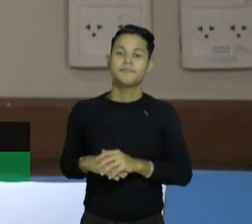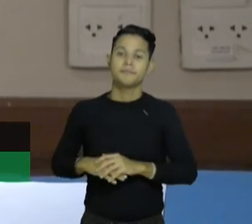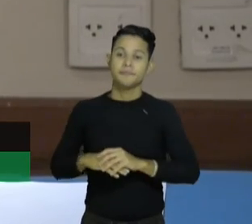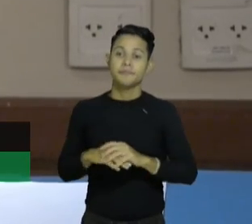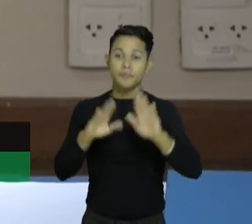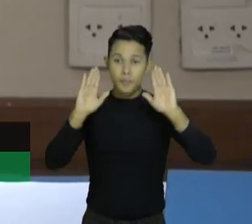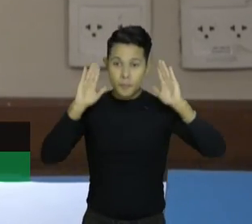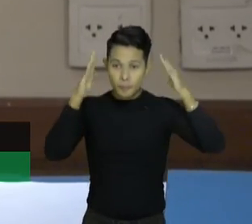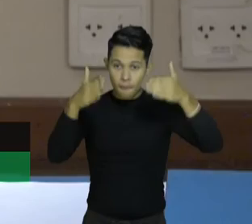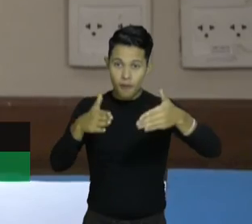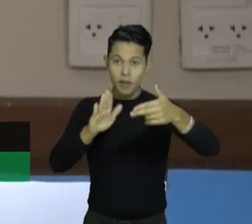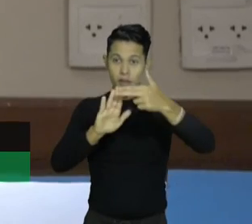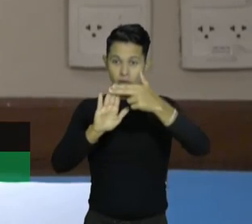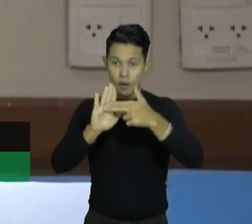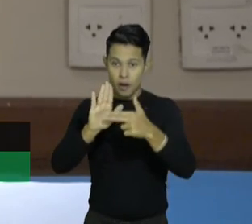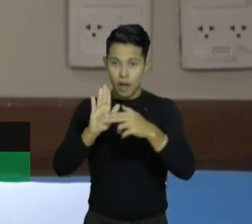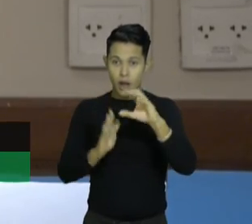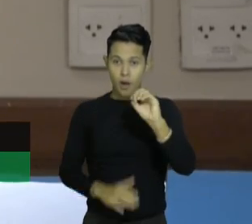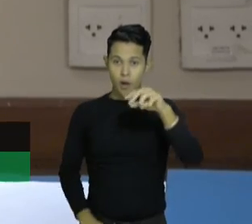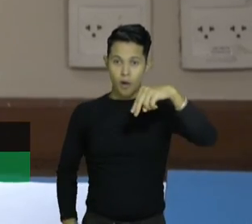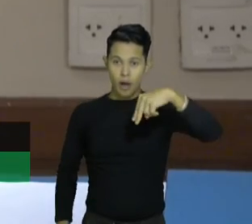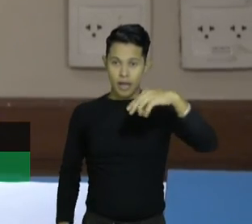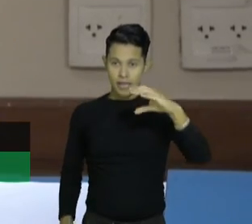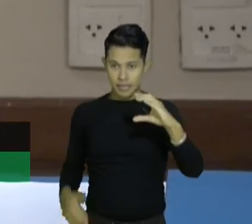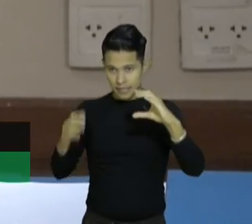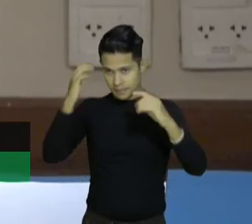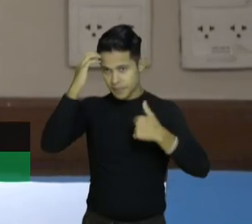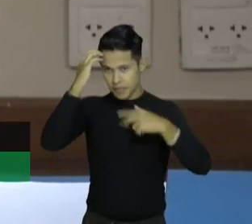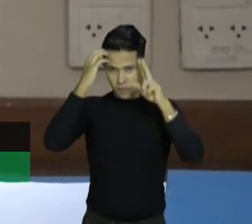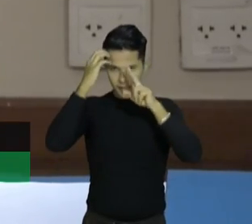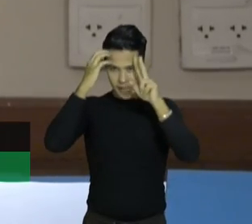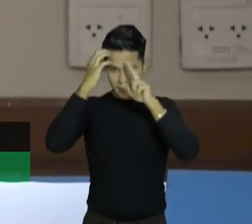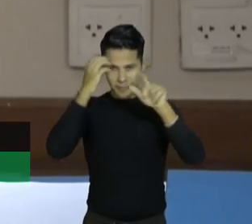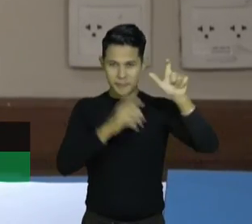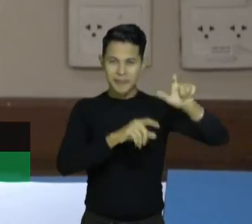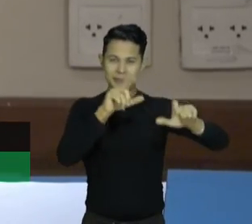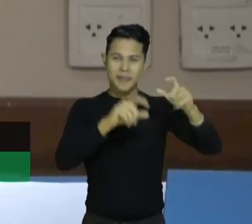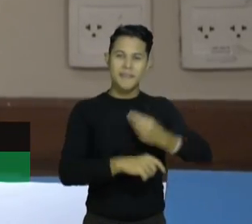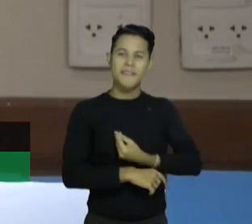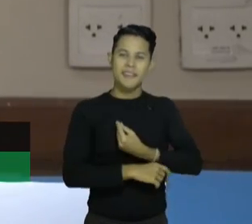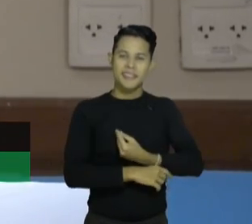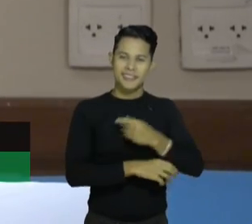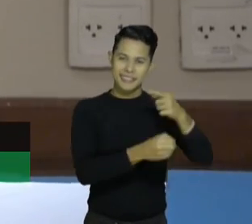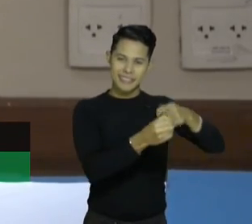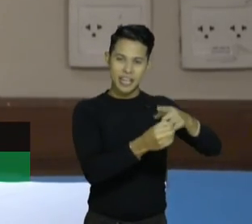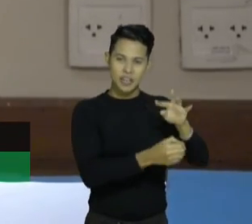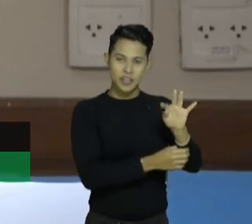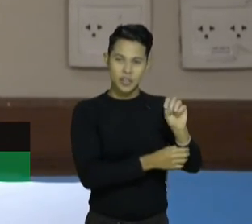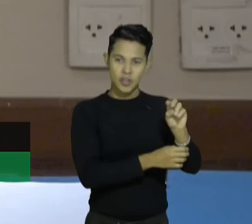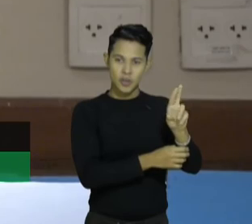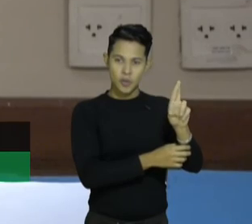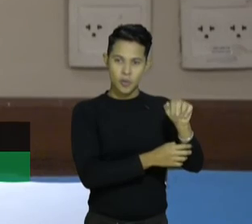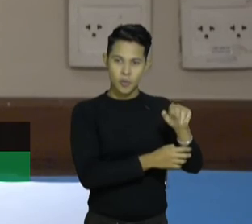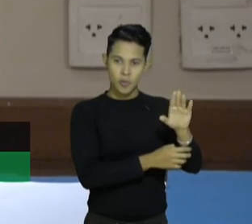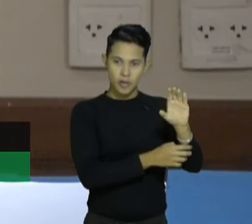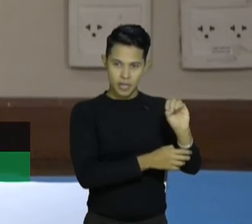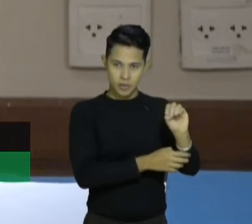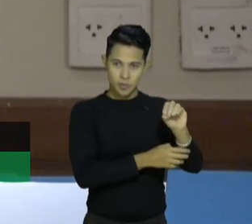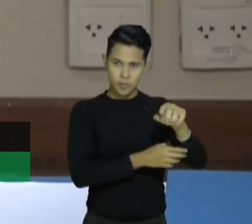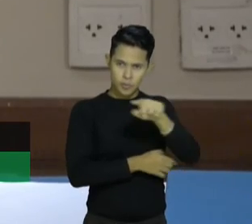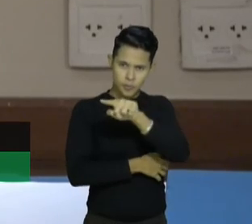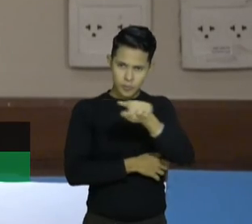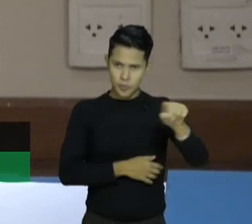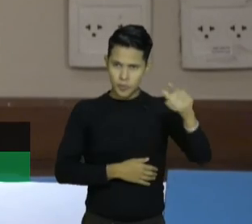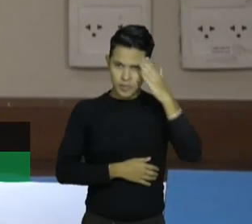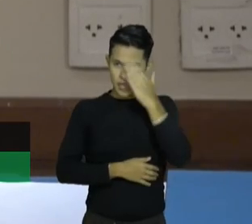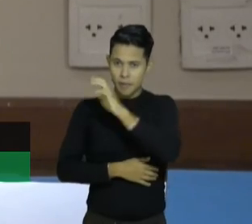baseadas nas normas da OMC E aí eu lembro do pessoal lá em Torino explicando para nós que a Europa vocês sabem ela tem um robusto